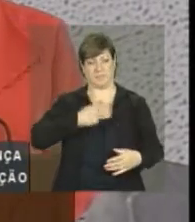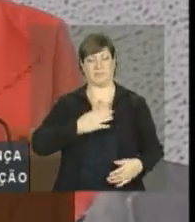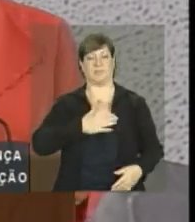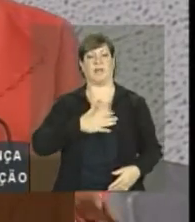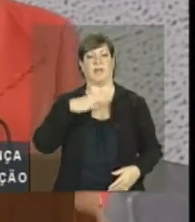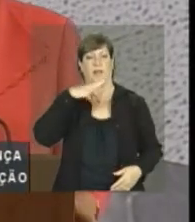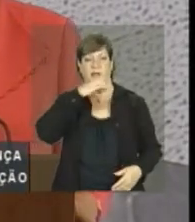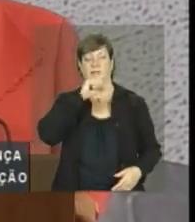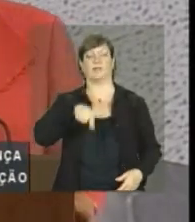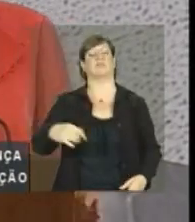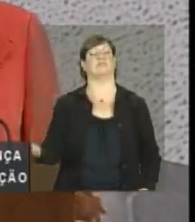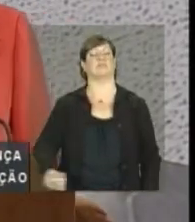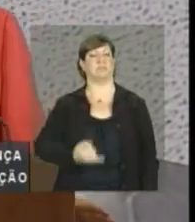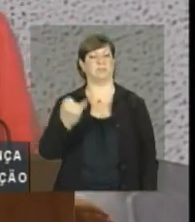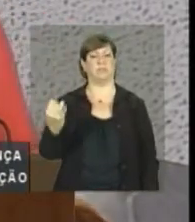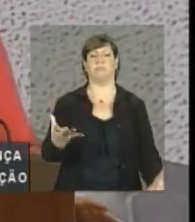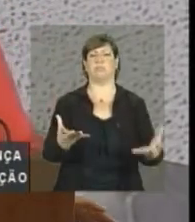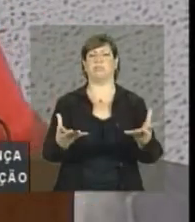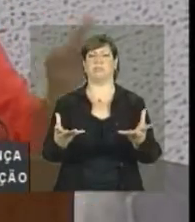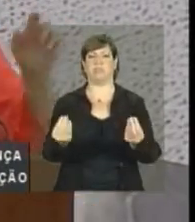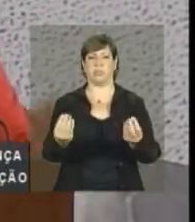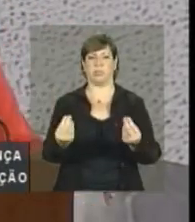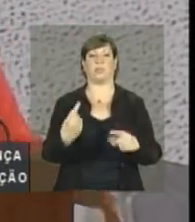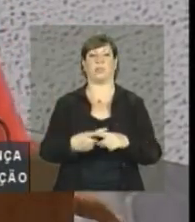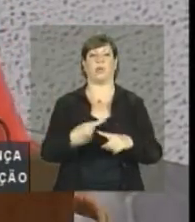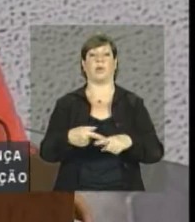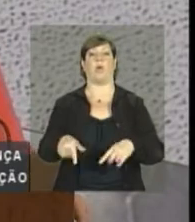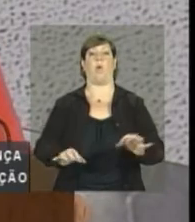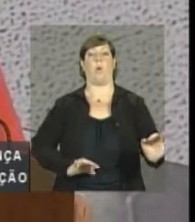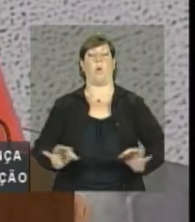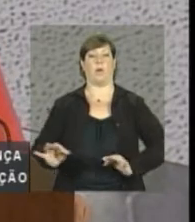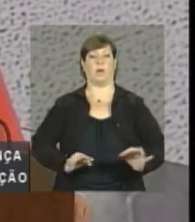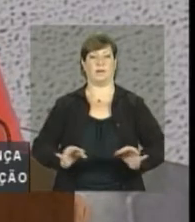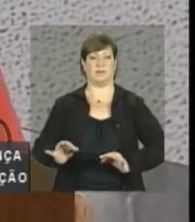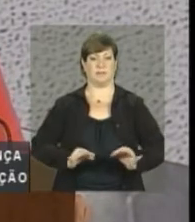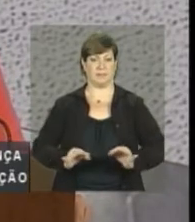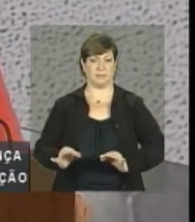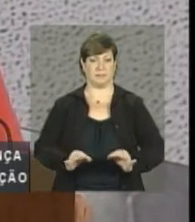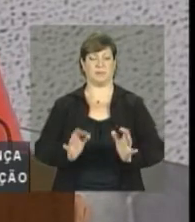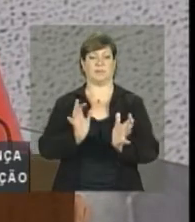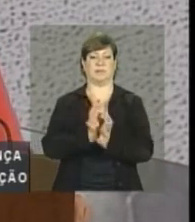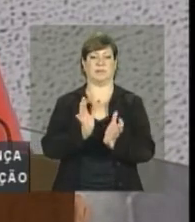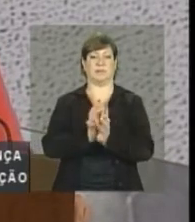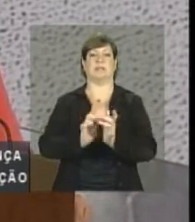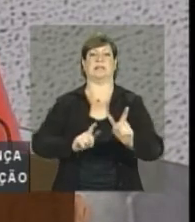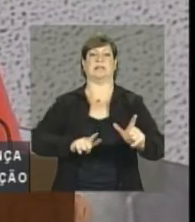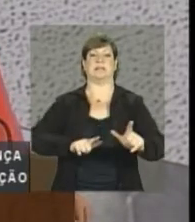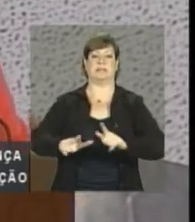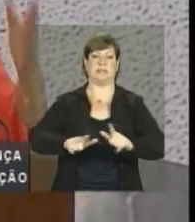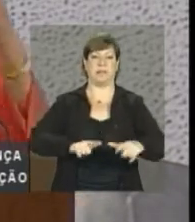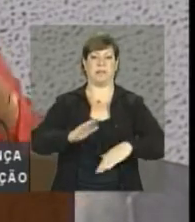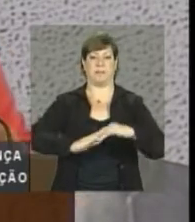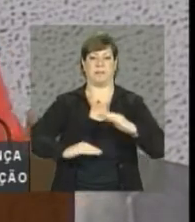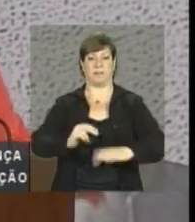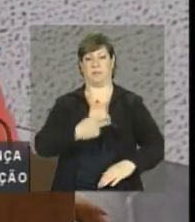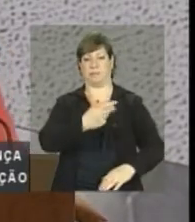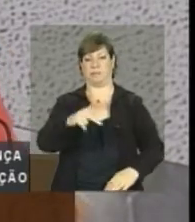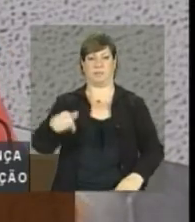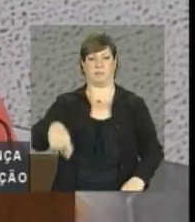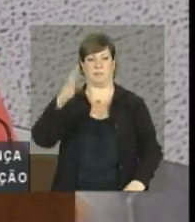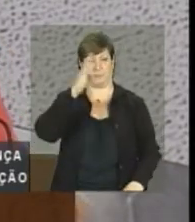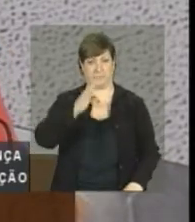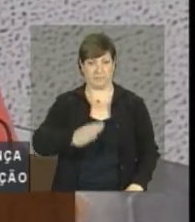tem importância muito grande, porque organiza o setor de trabalhador no Brasil, de